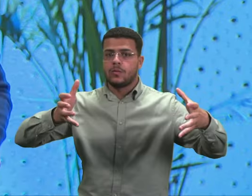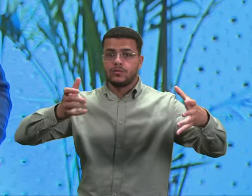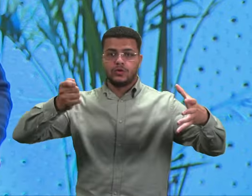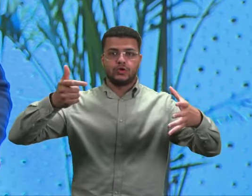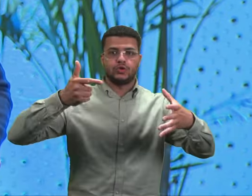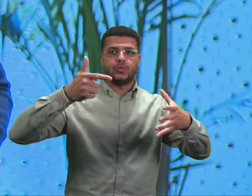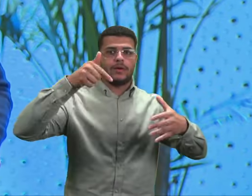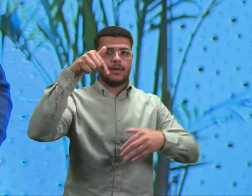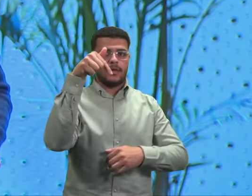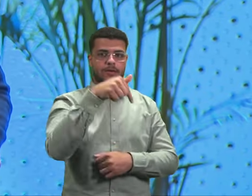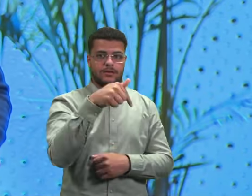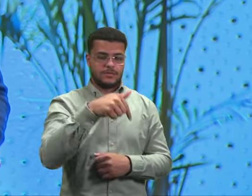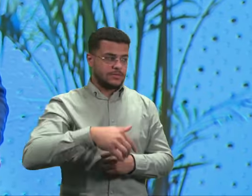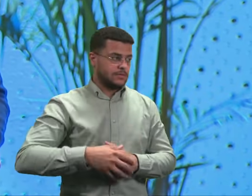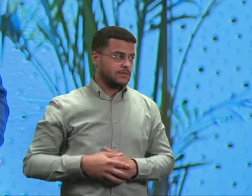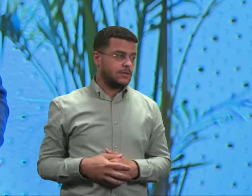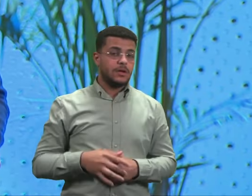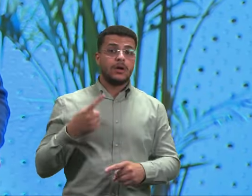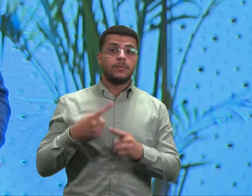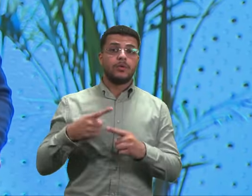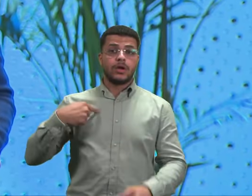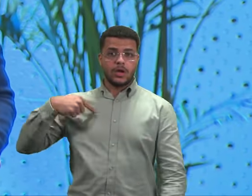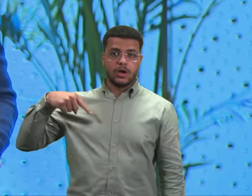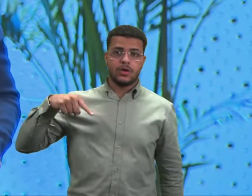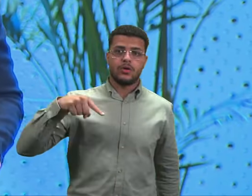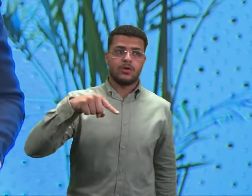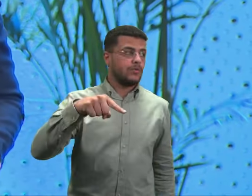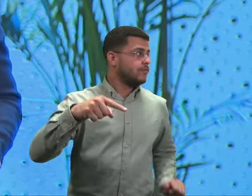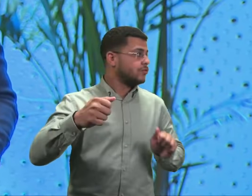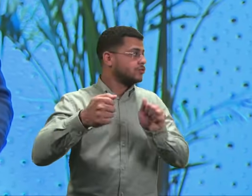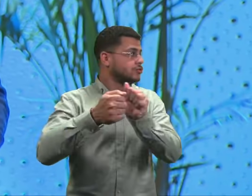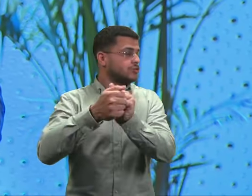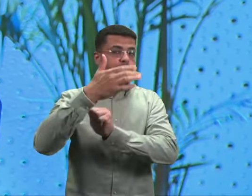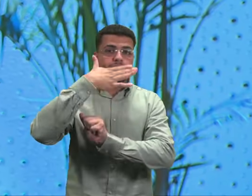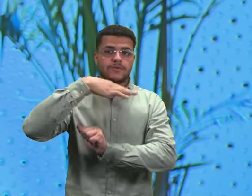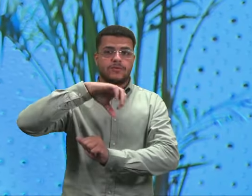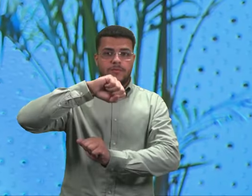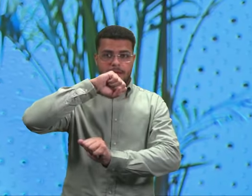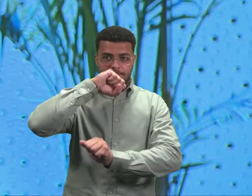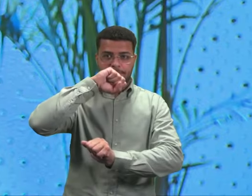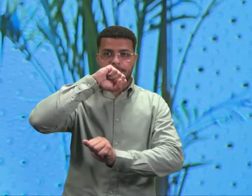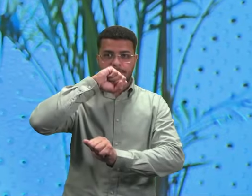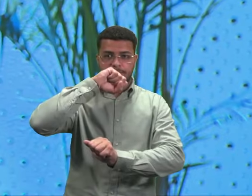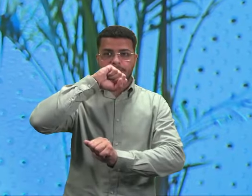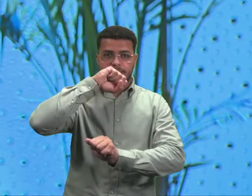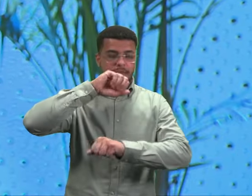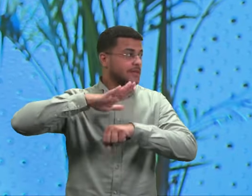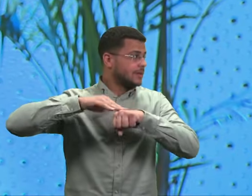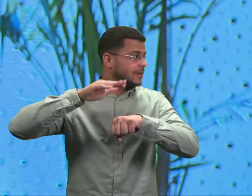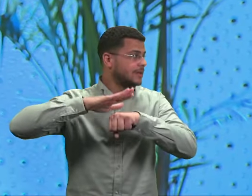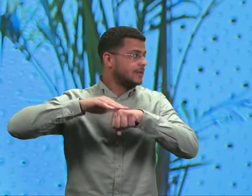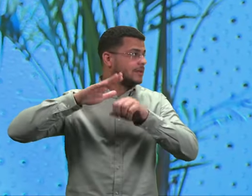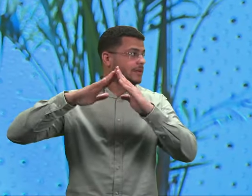esta, porque eu vou para junto do Pai. Querida igreja,